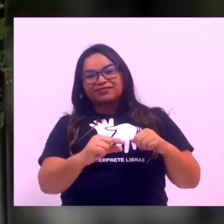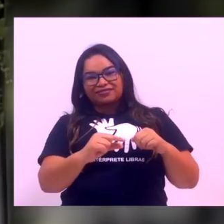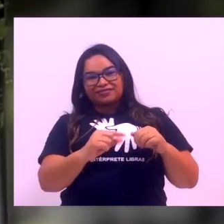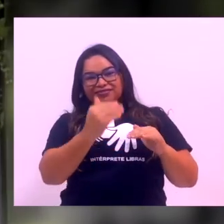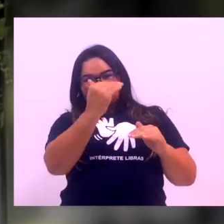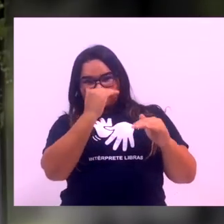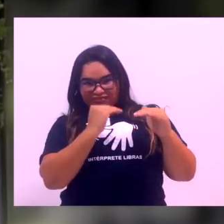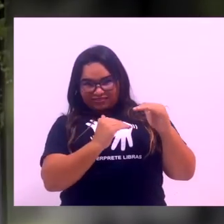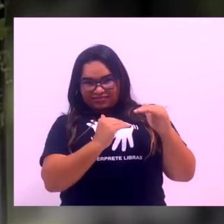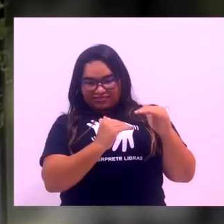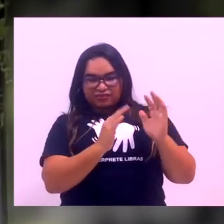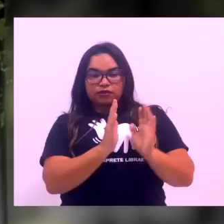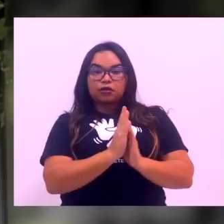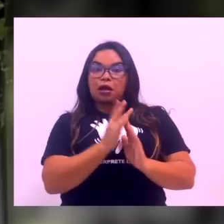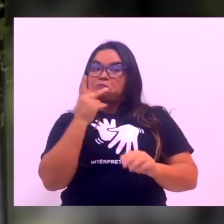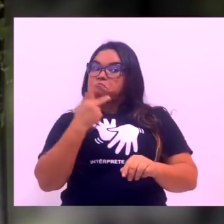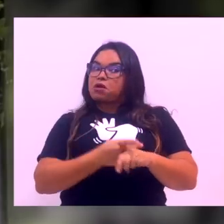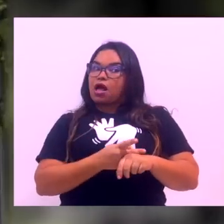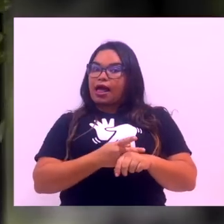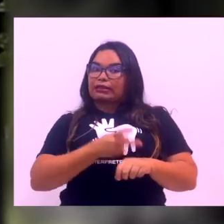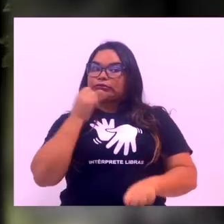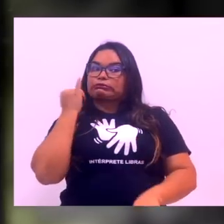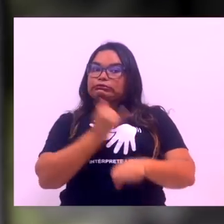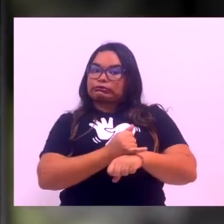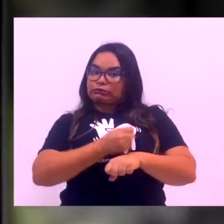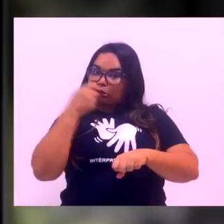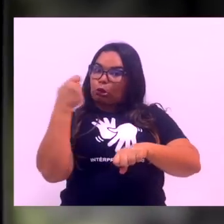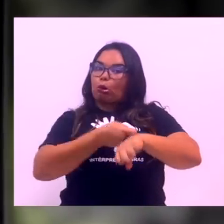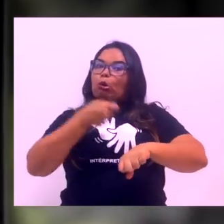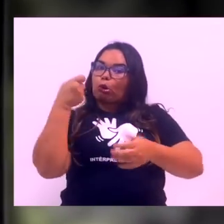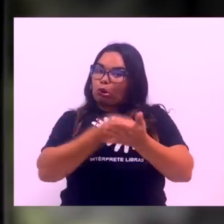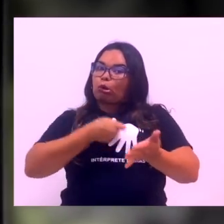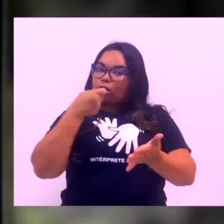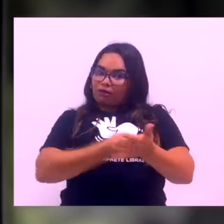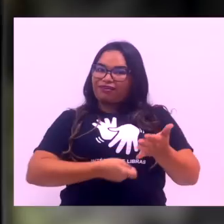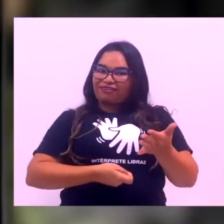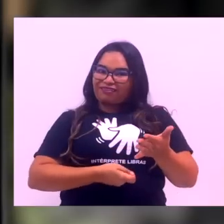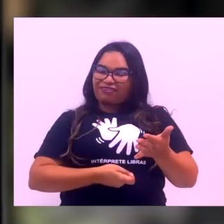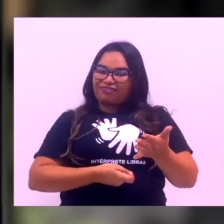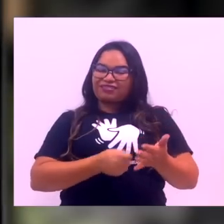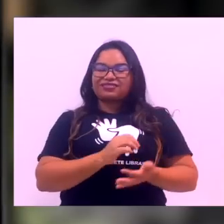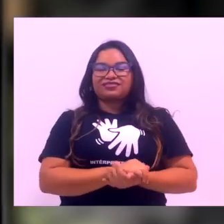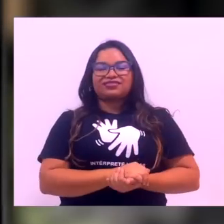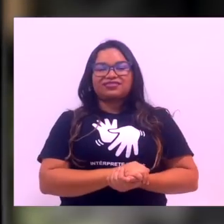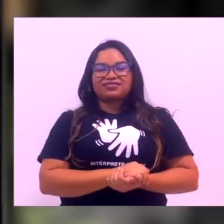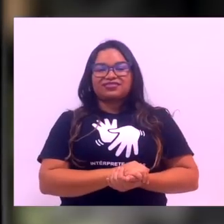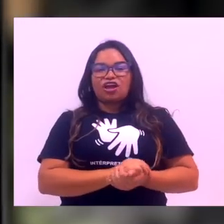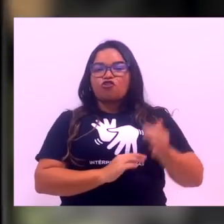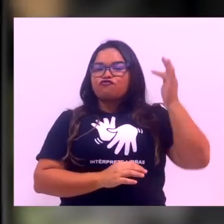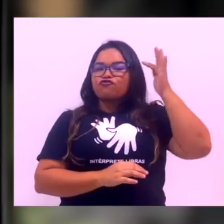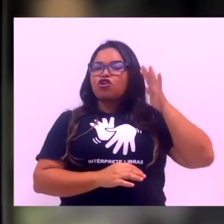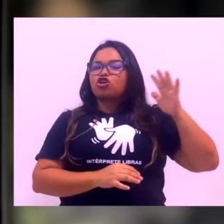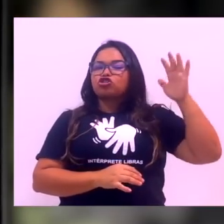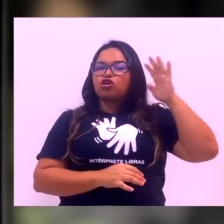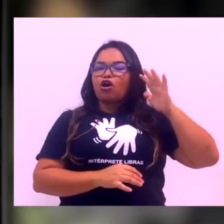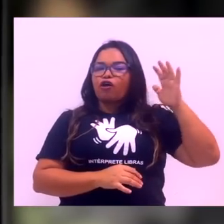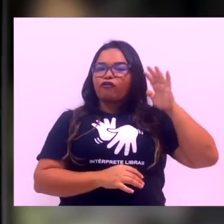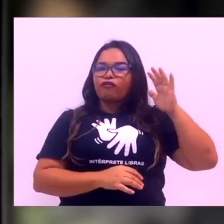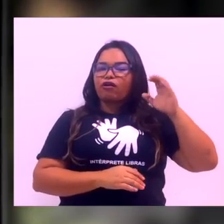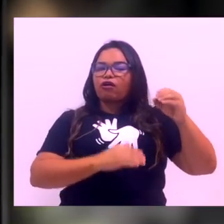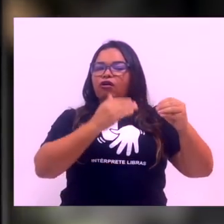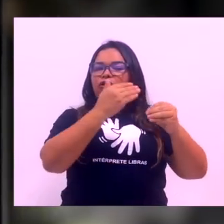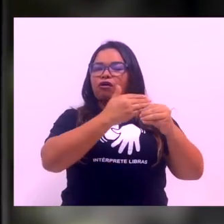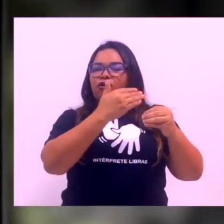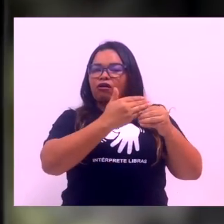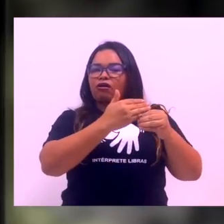um metal precioso. A prata é um metal menos precioso. Mas a prata é mais dura do que o ouro.